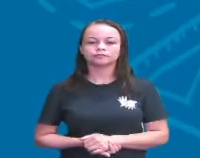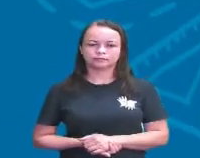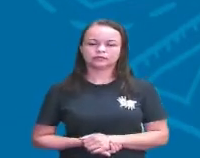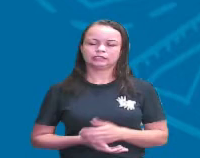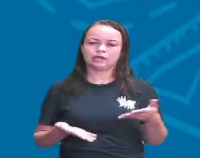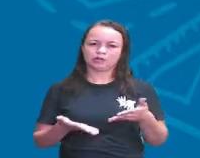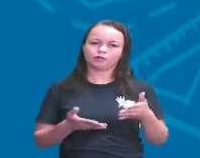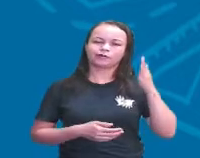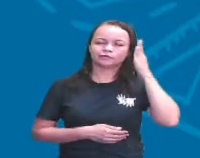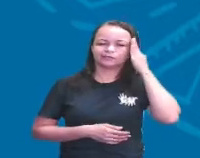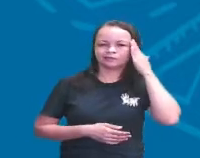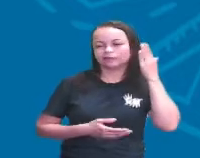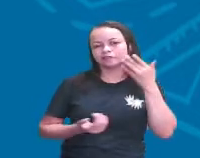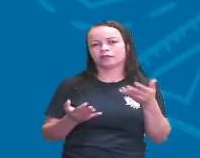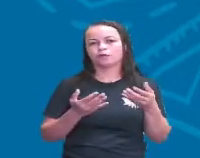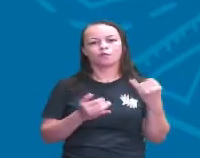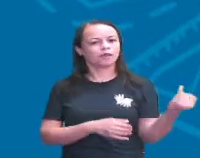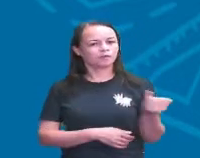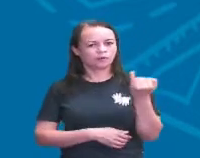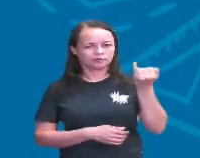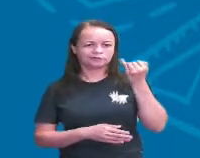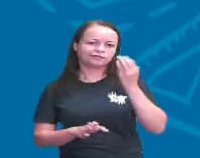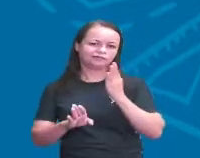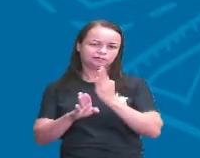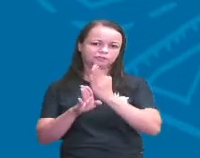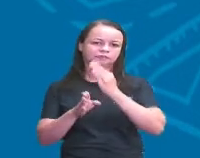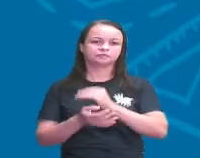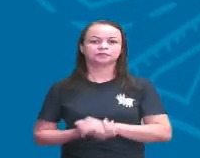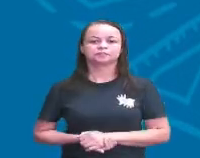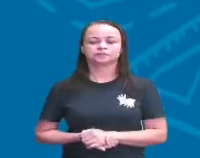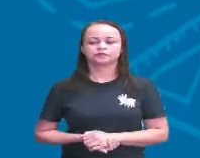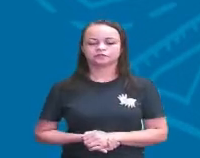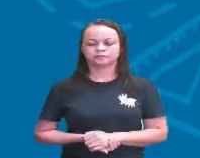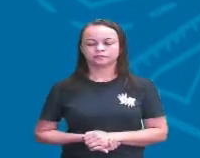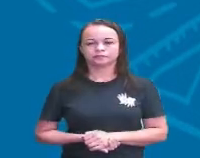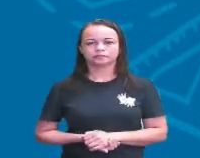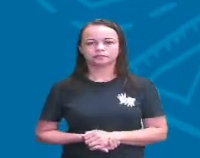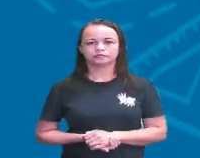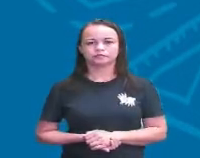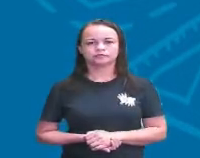começou a entender como foi importante essas descobertas. Vamos continuar.